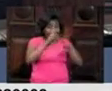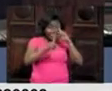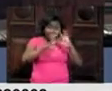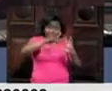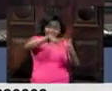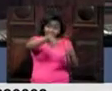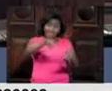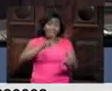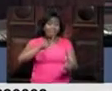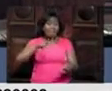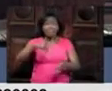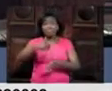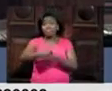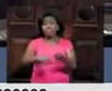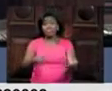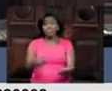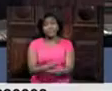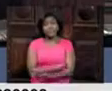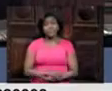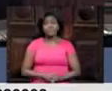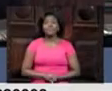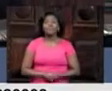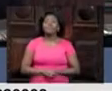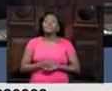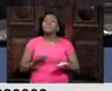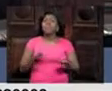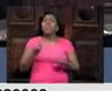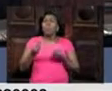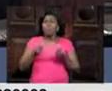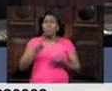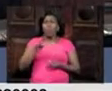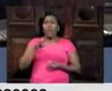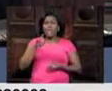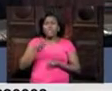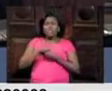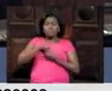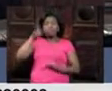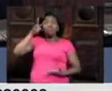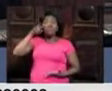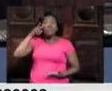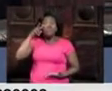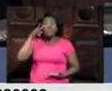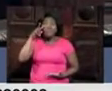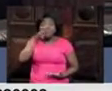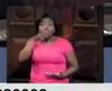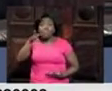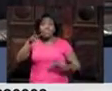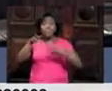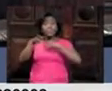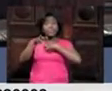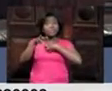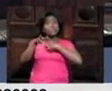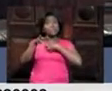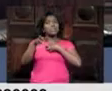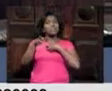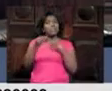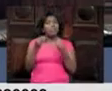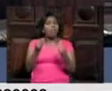que vai acontecer no curto e médio prazo. Então, como reagiria Ulisses Guimarães, um baluarte da soberania